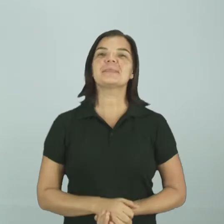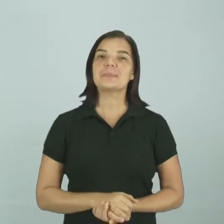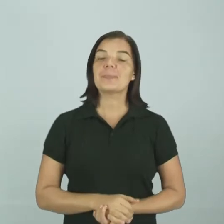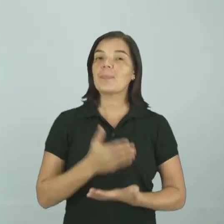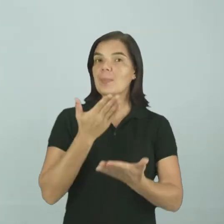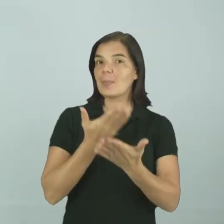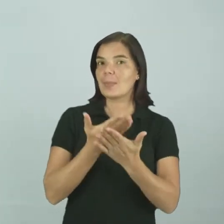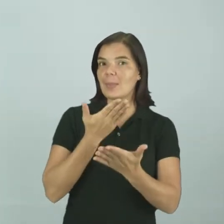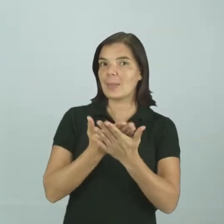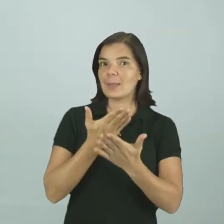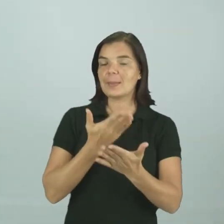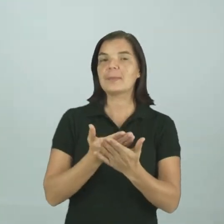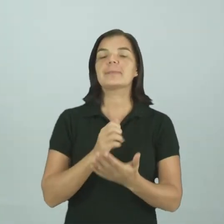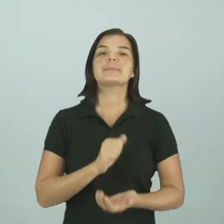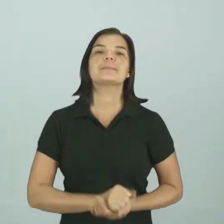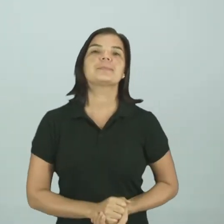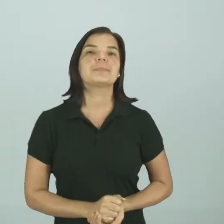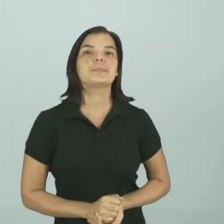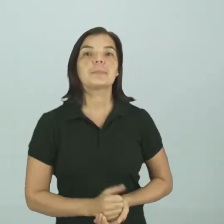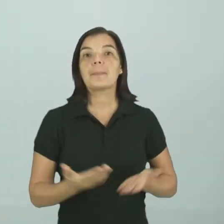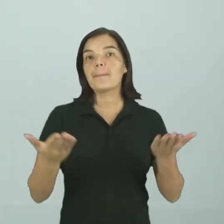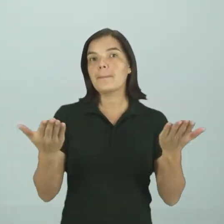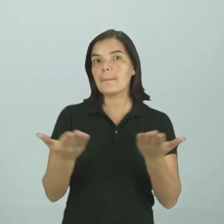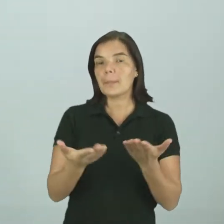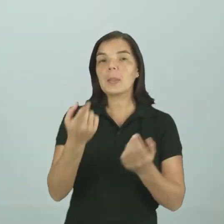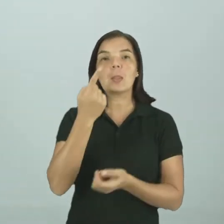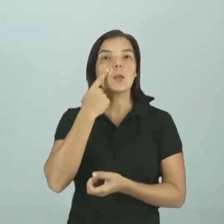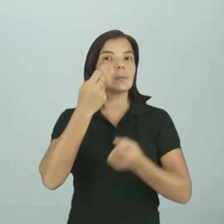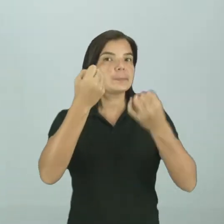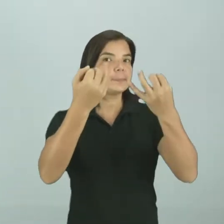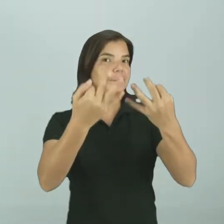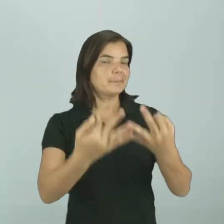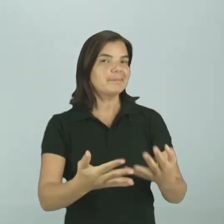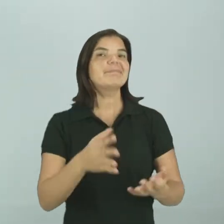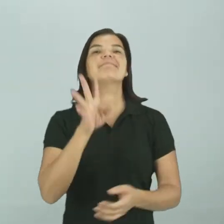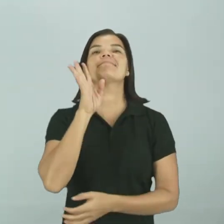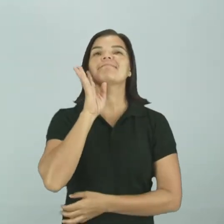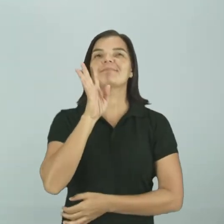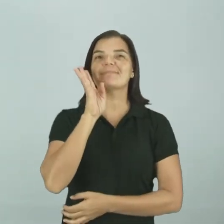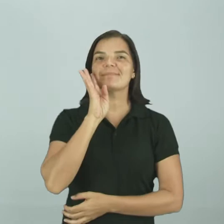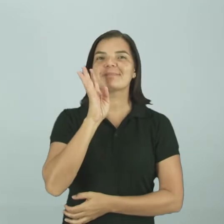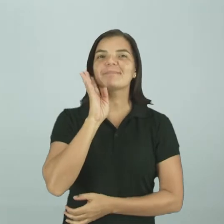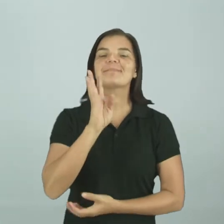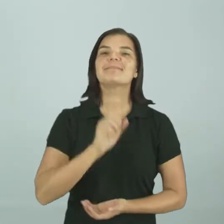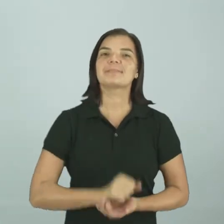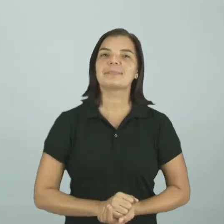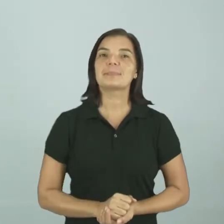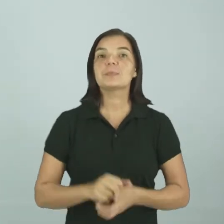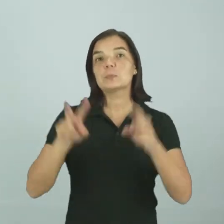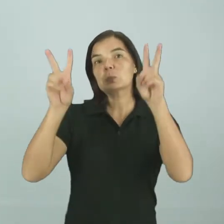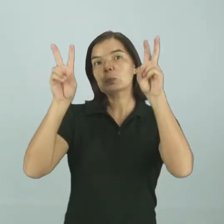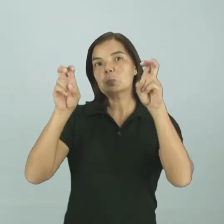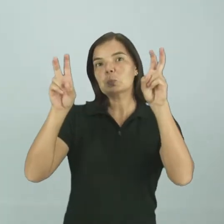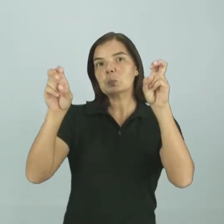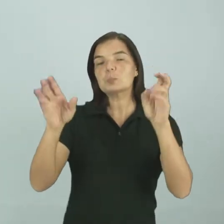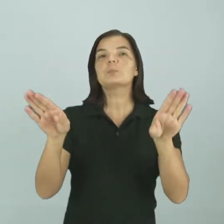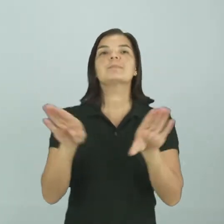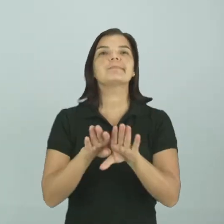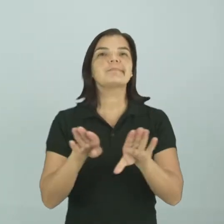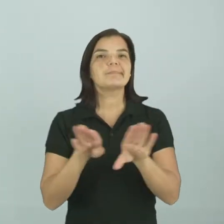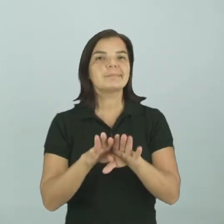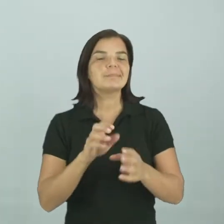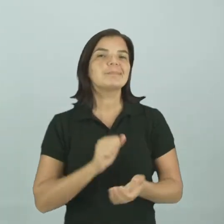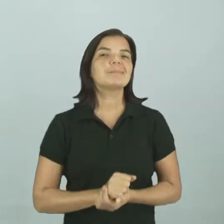mais uma aula. E hoje nós vamos falar de um assunto bem interessante. Um assunto que